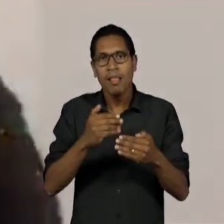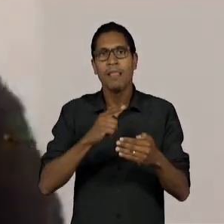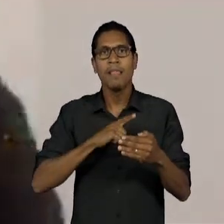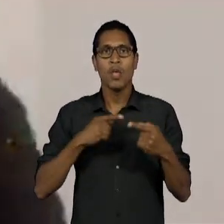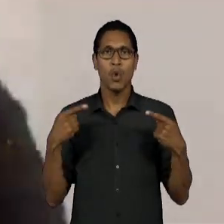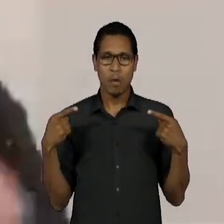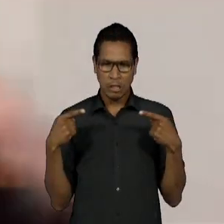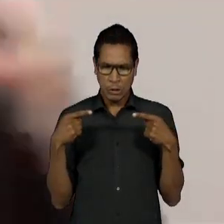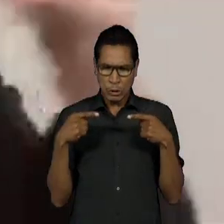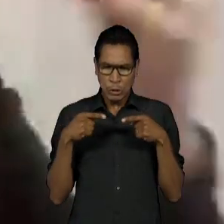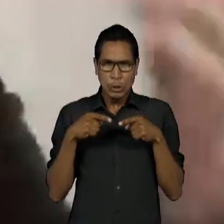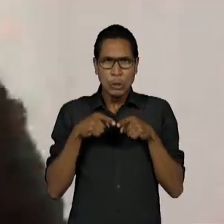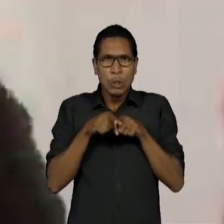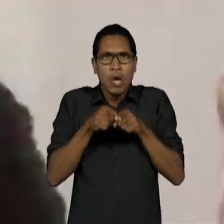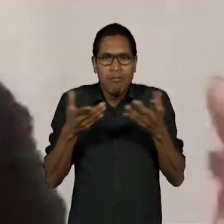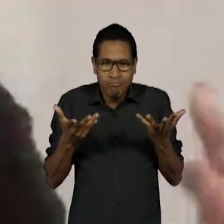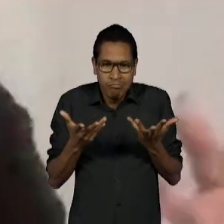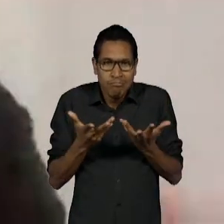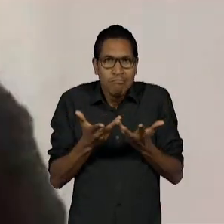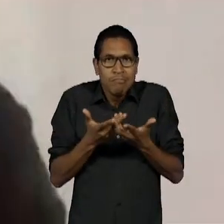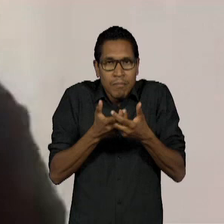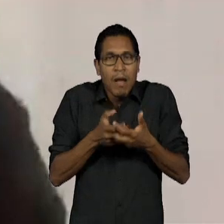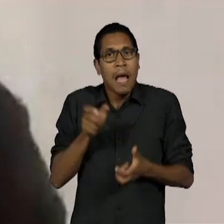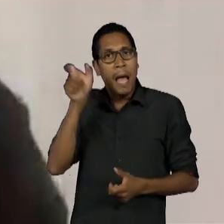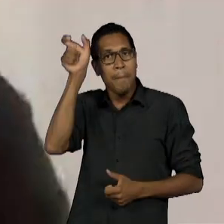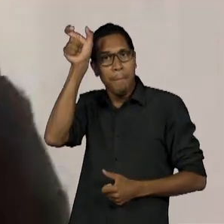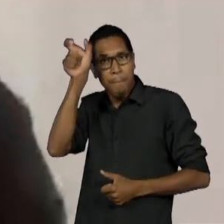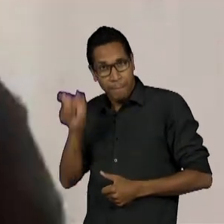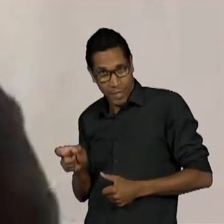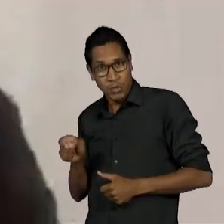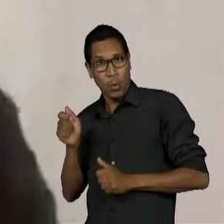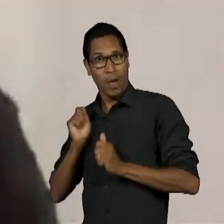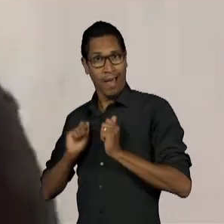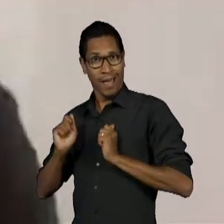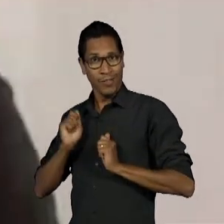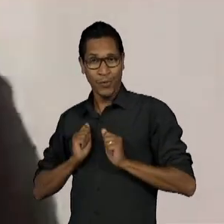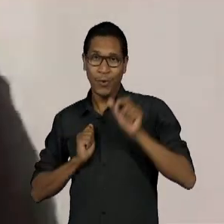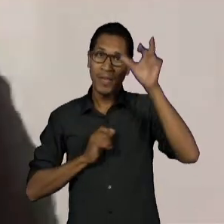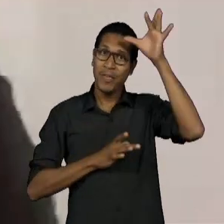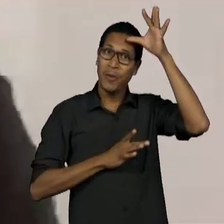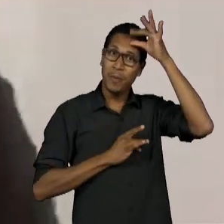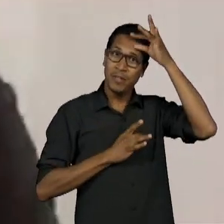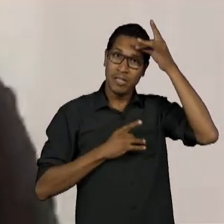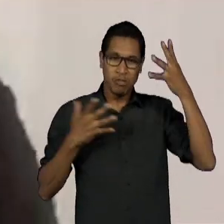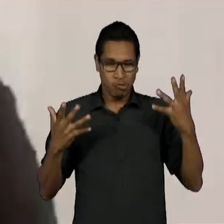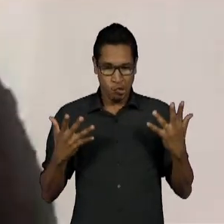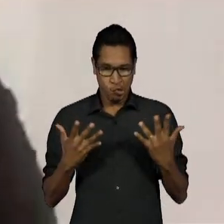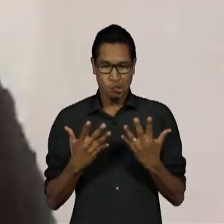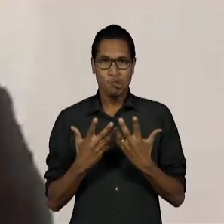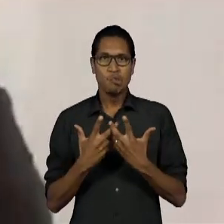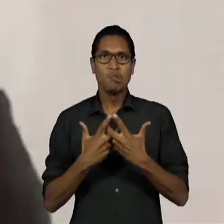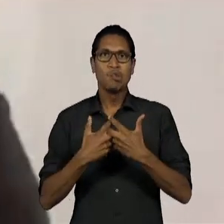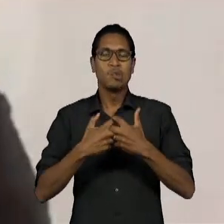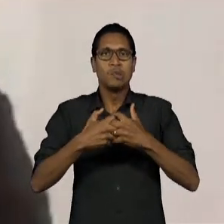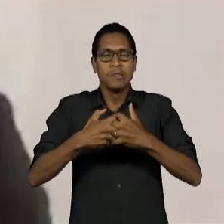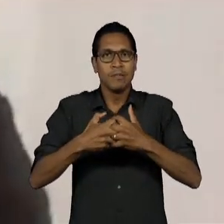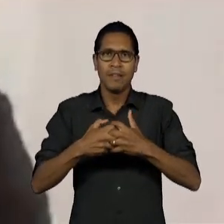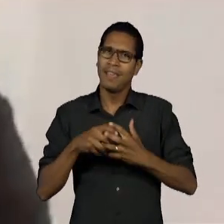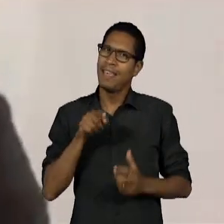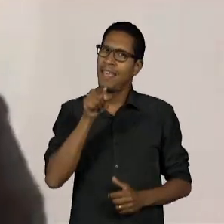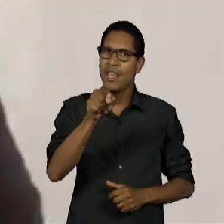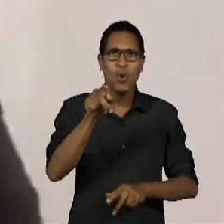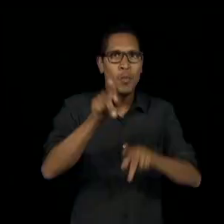simbiose entre o personagem e o ator. E isso vai direto ao público